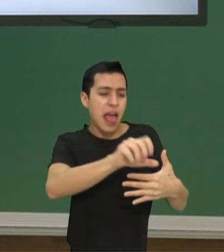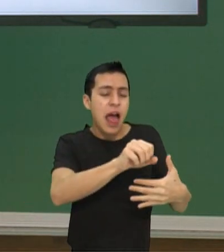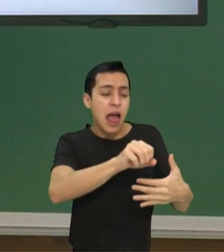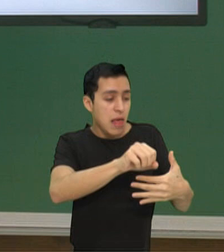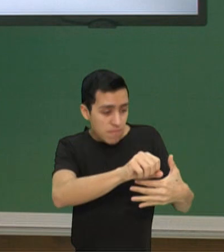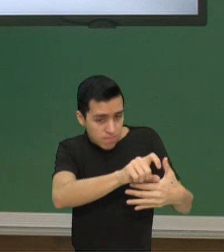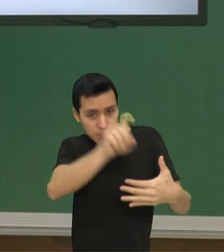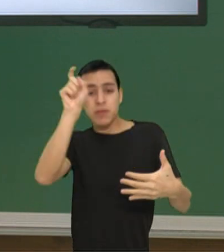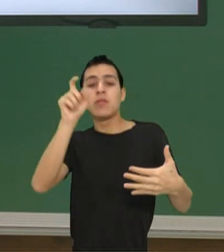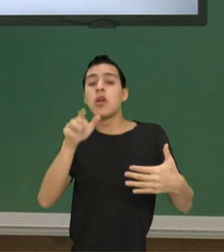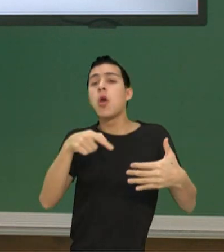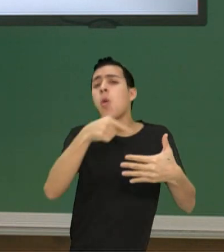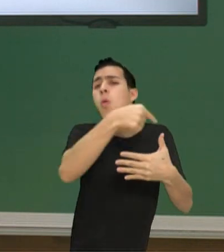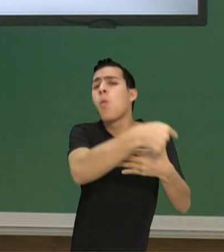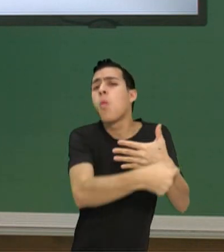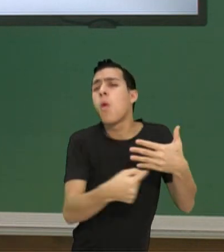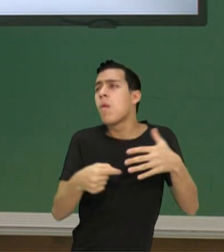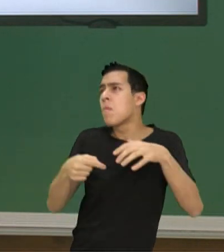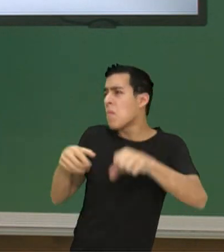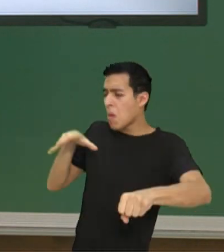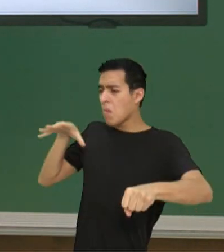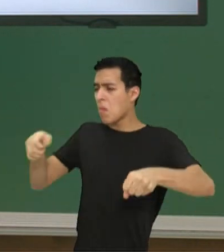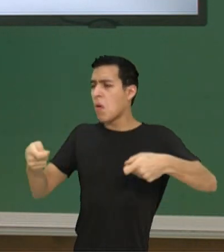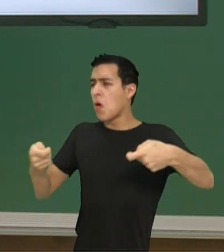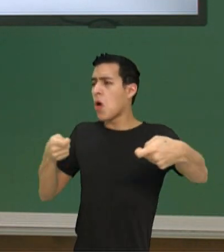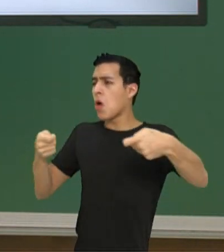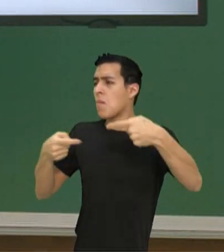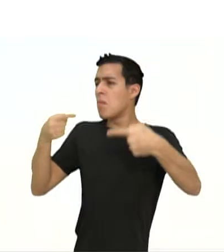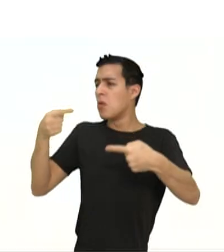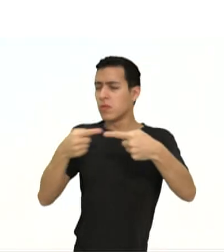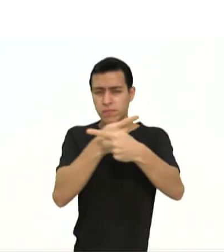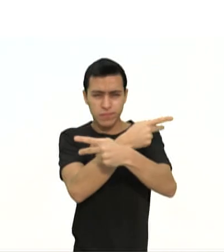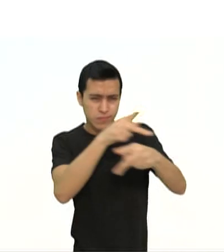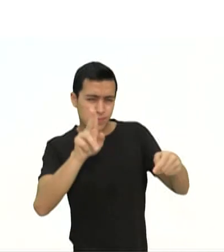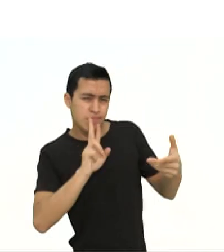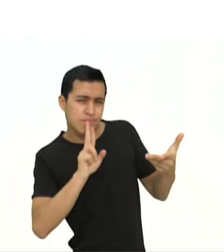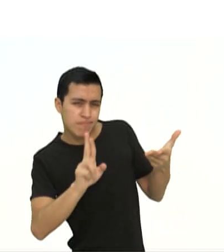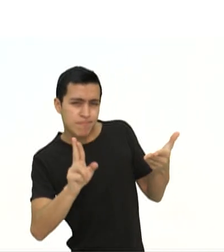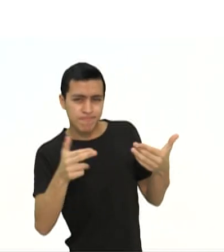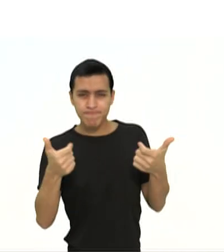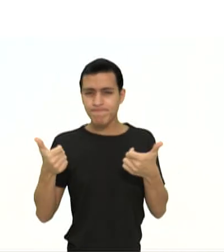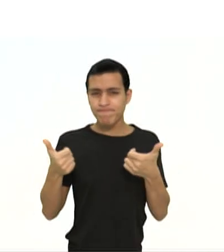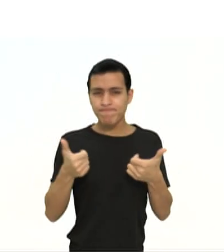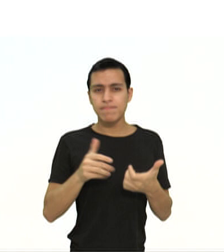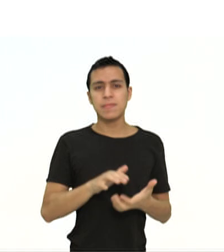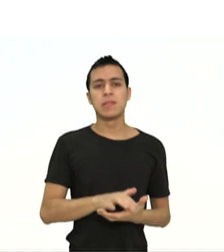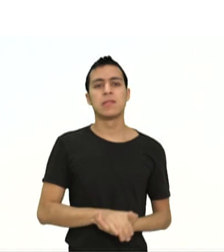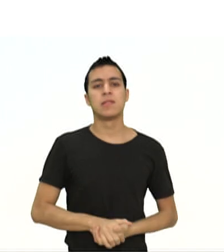poder político na maioria dos países? Com vocês.